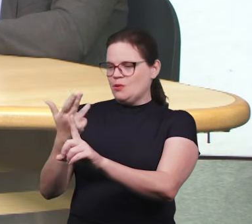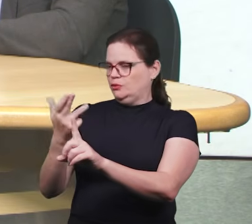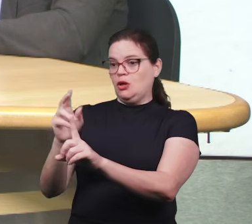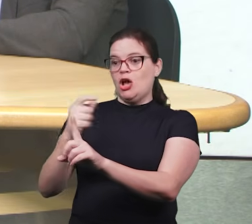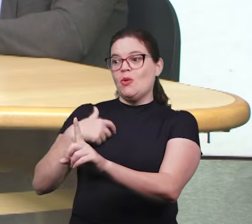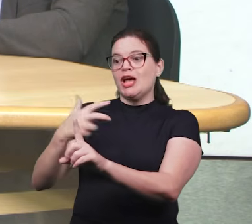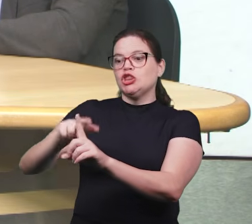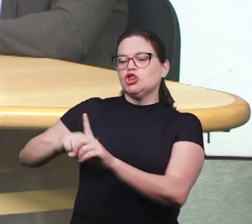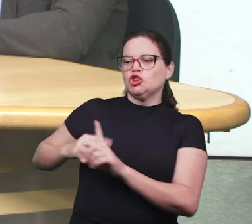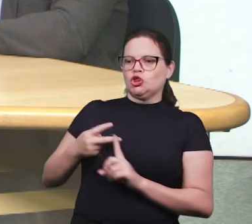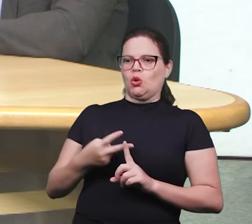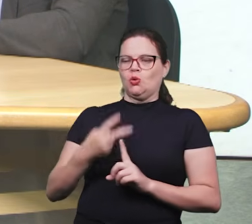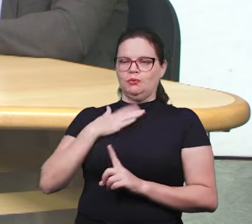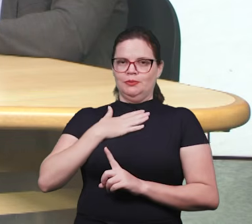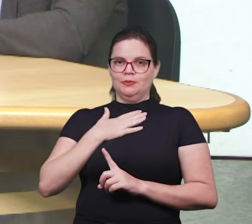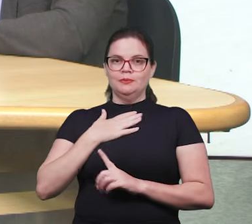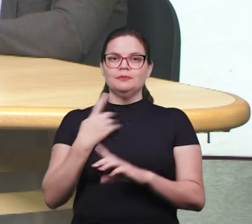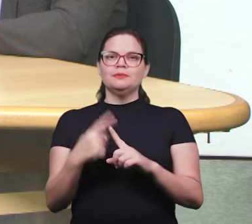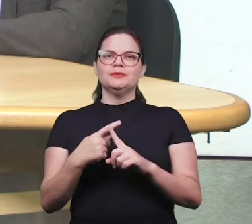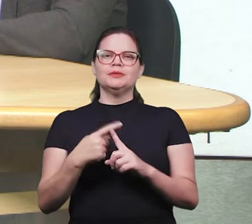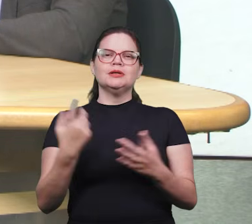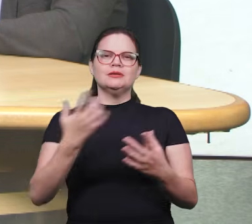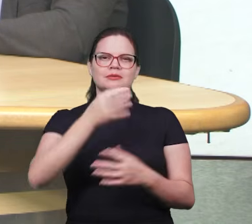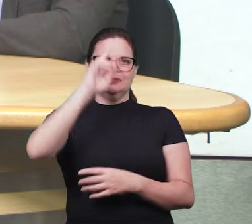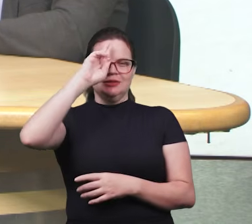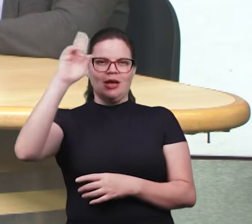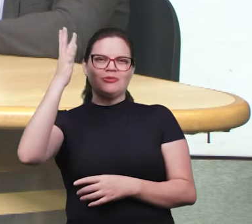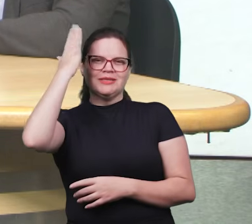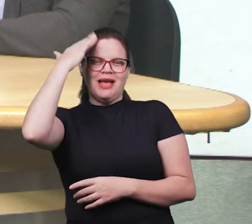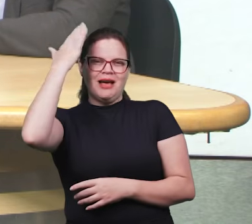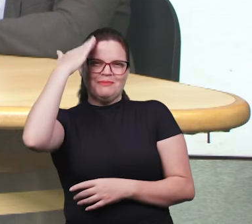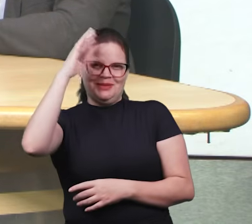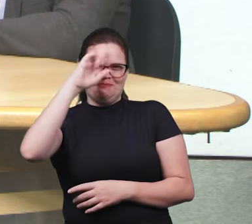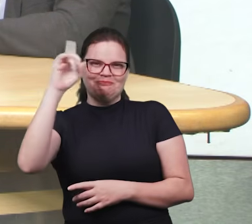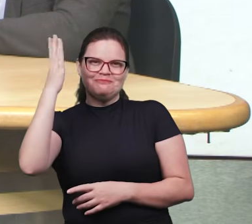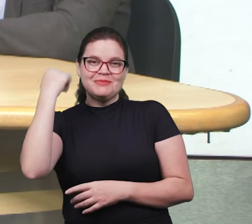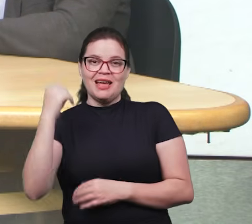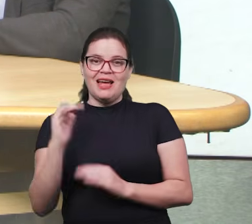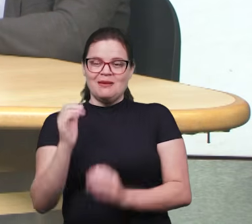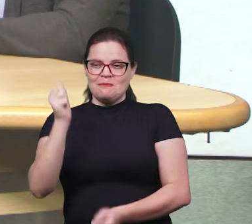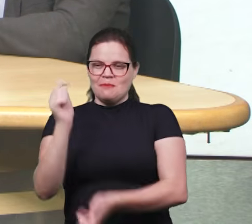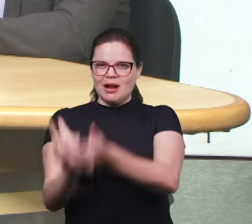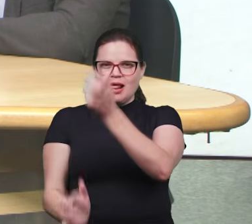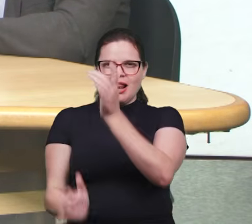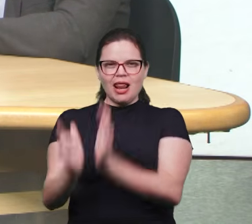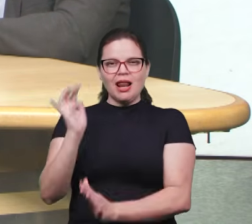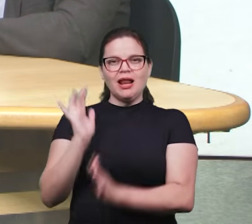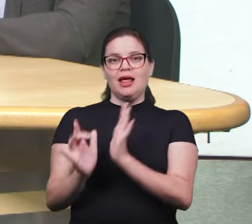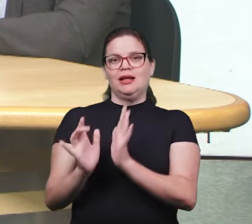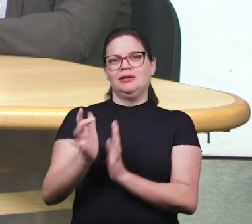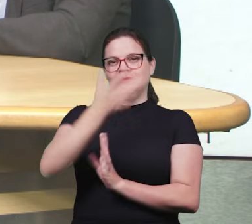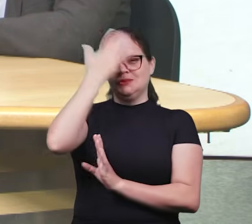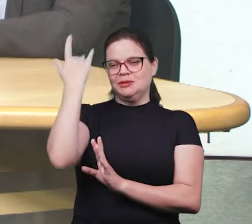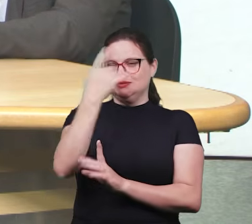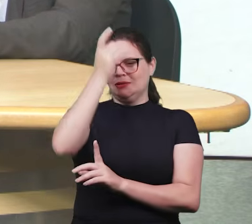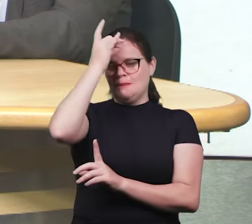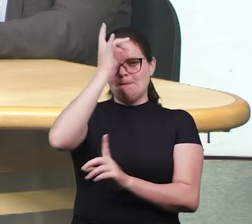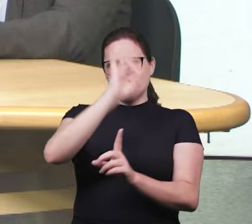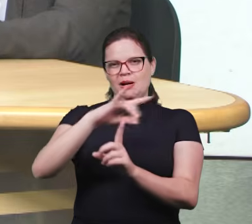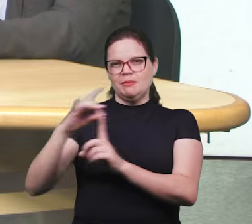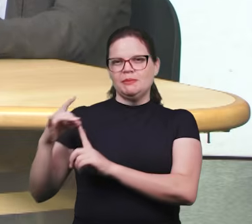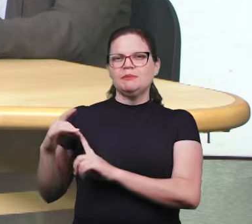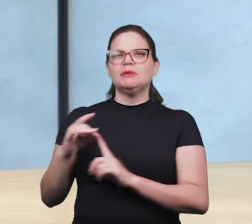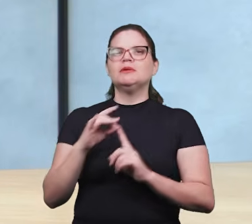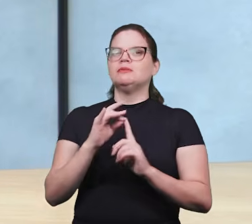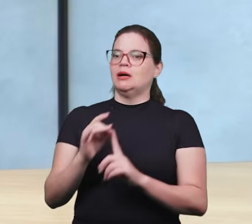que o derramar do Espírito Santo, a operação do Espírito Santo nessa última hora, seria algo que sofreria